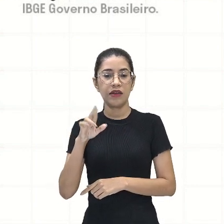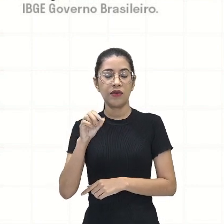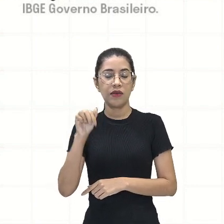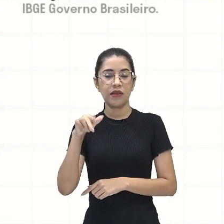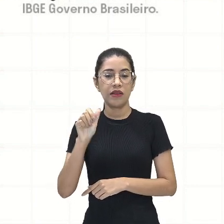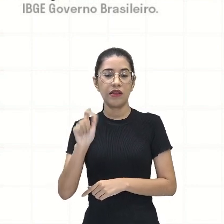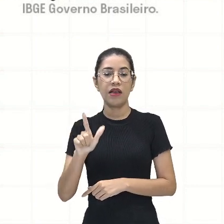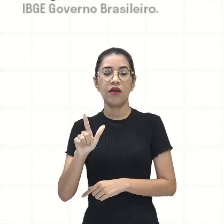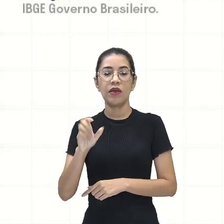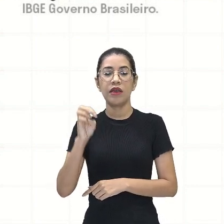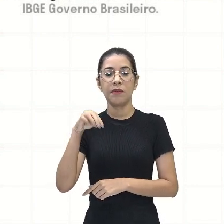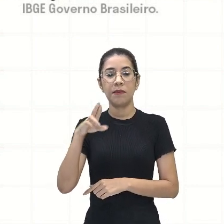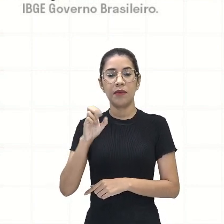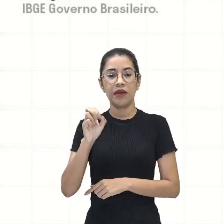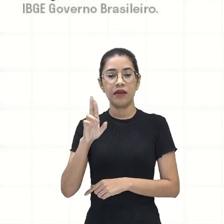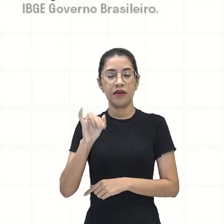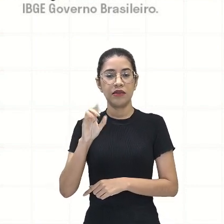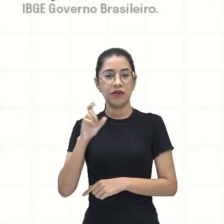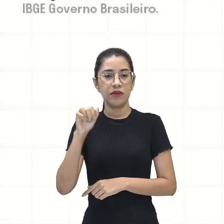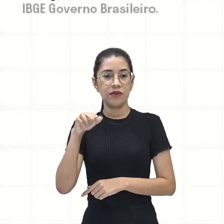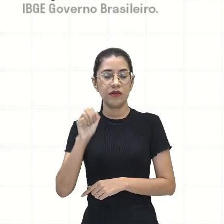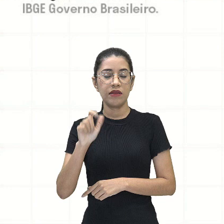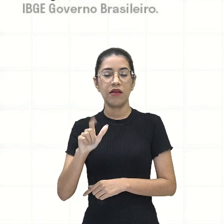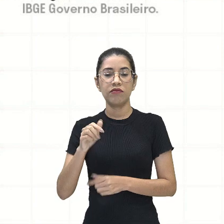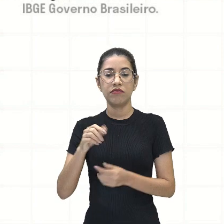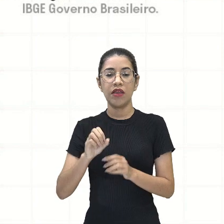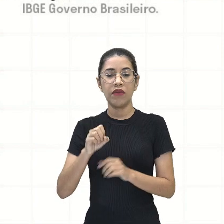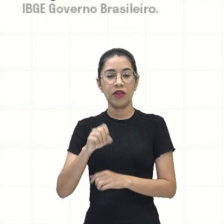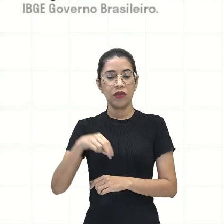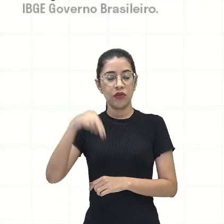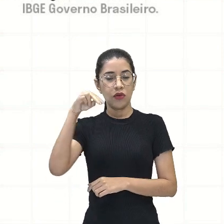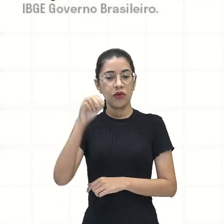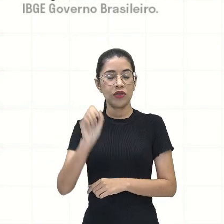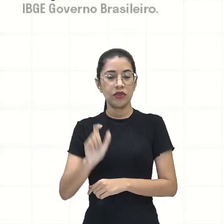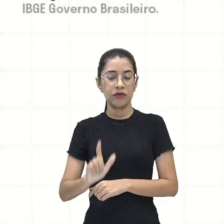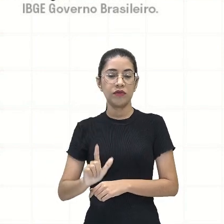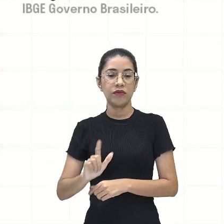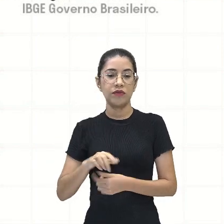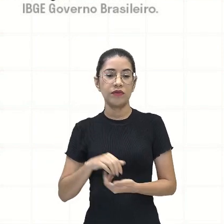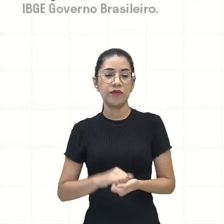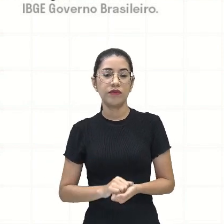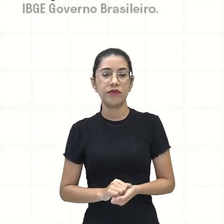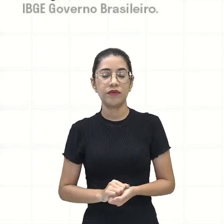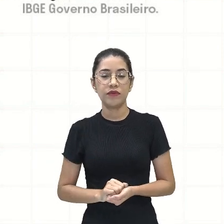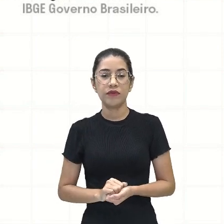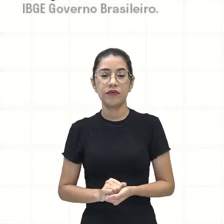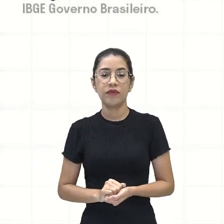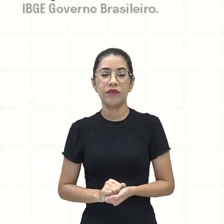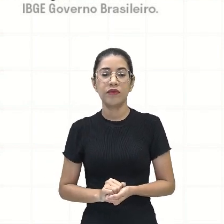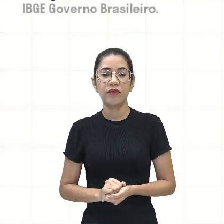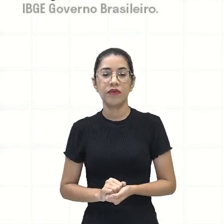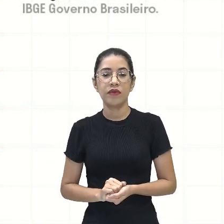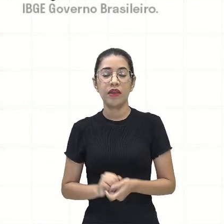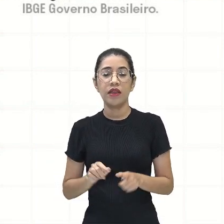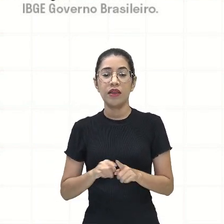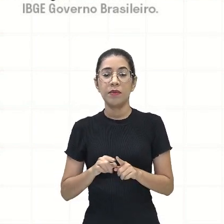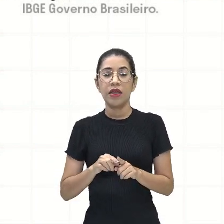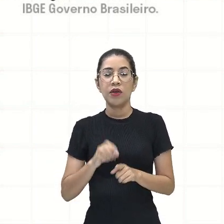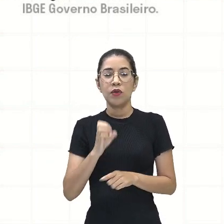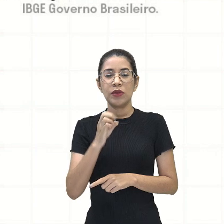ao norte e a parte que está ao sul, que seria o leste meridional. A região centro,